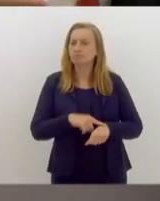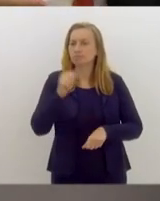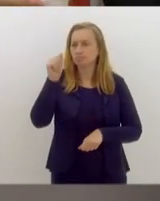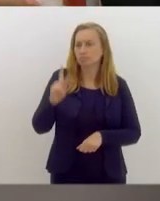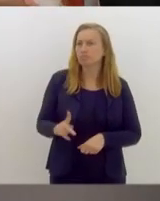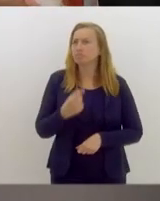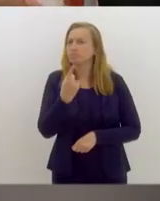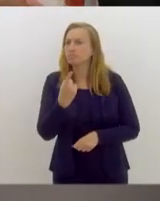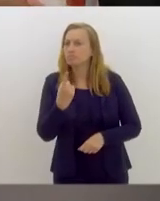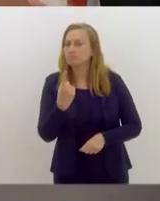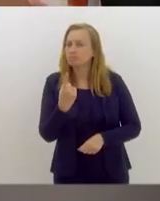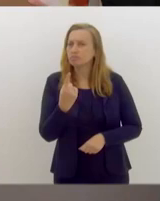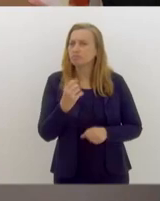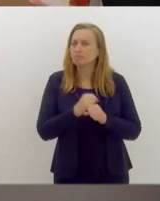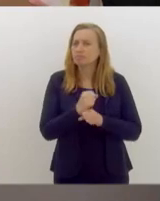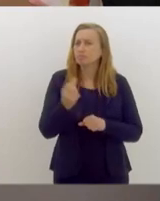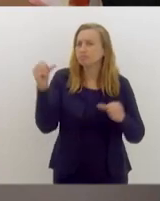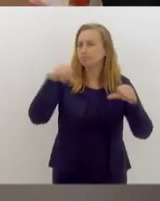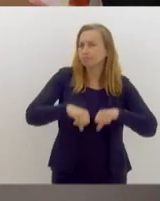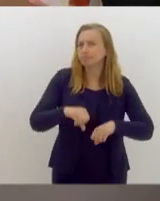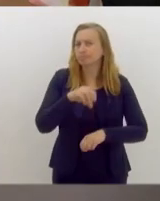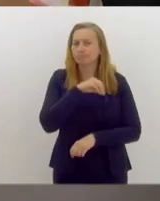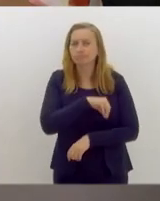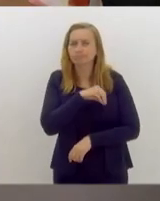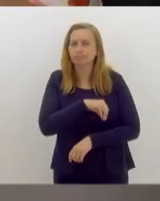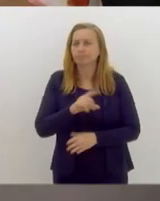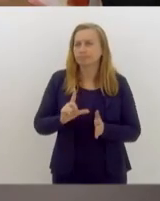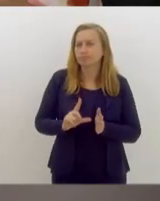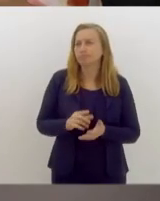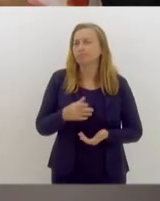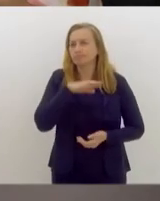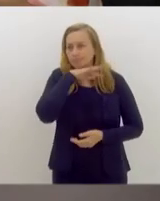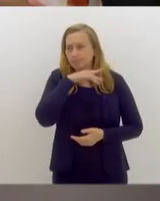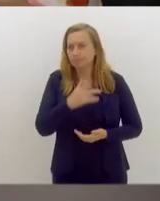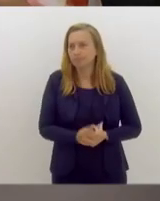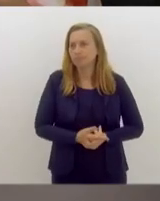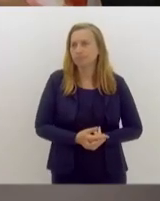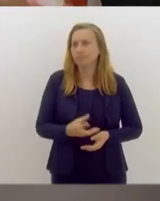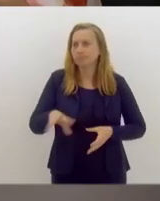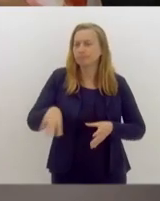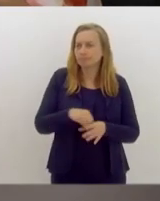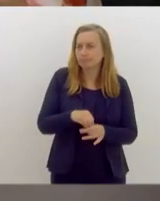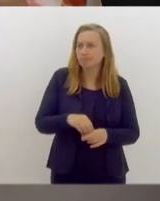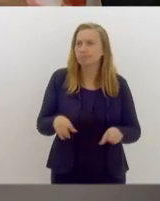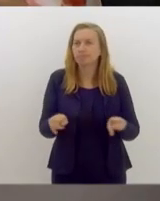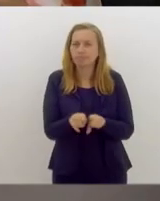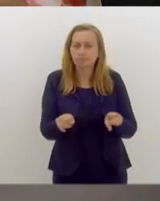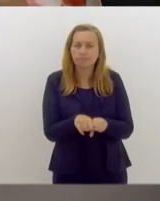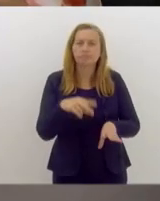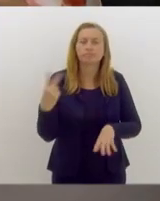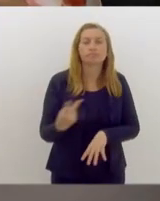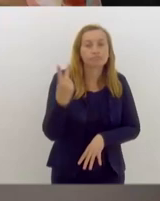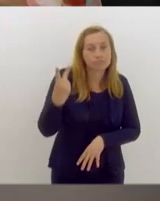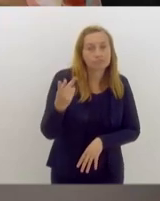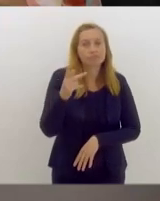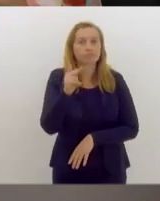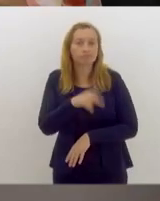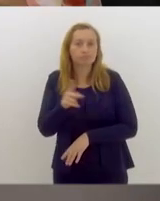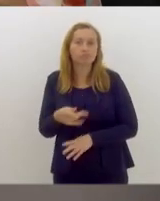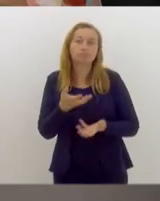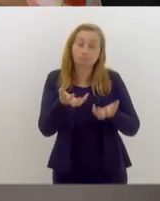um ano recebendo os piores salários a nível nacional. E ainda dentro desse aspecto da valorização dos docentes, eu